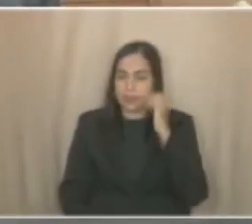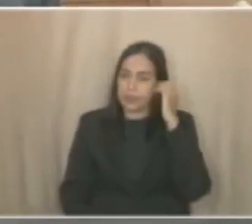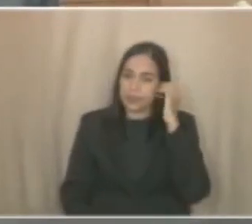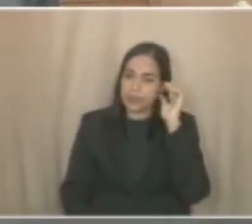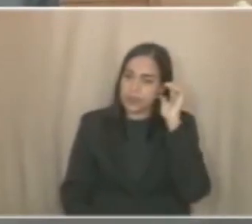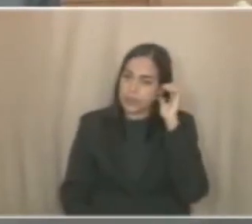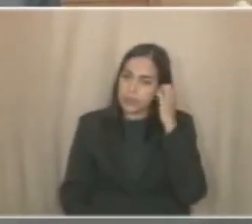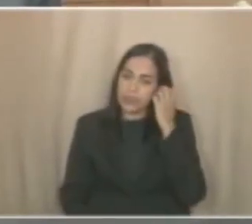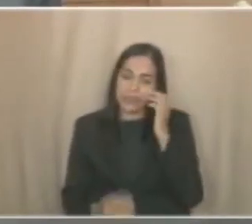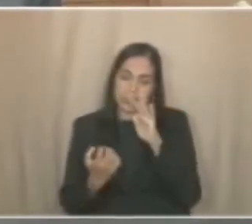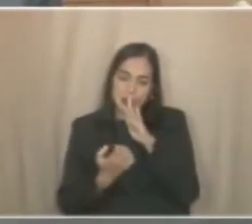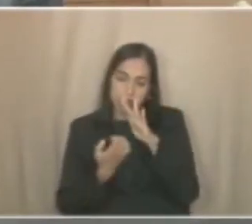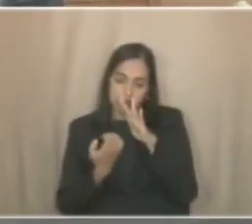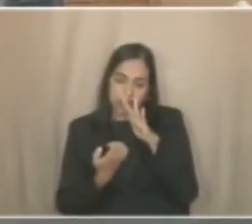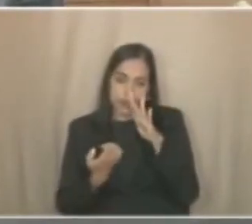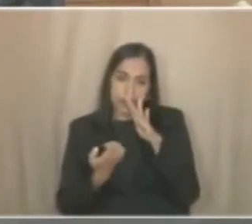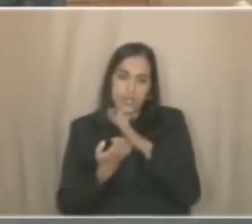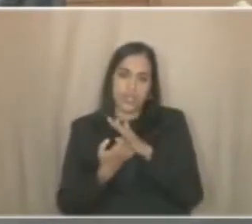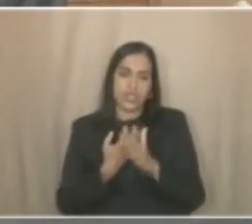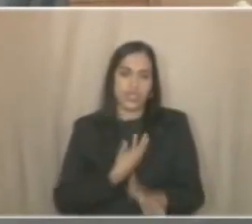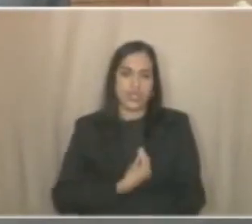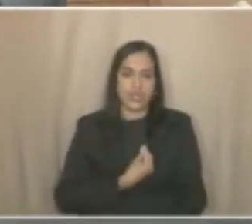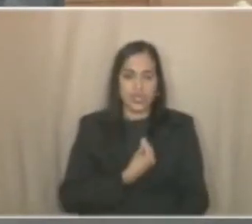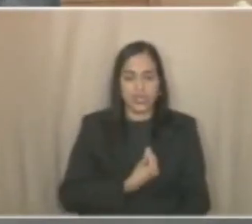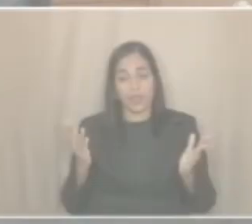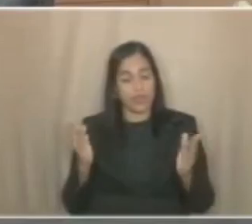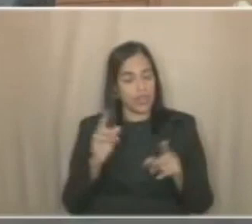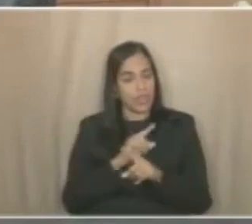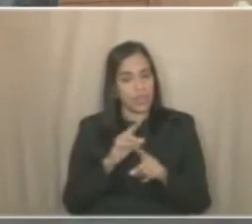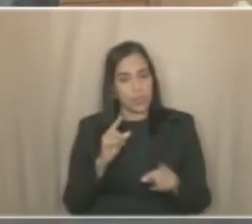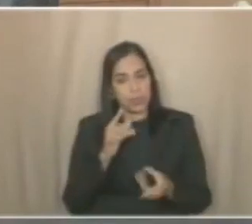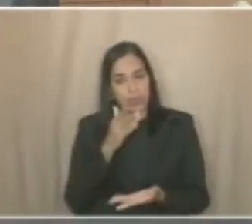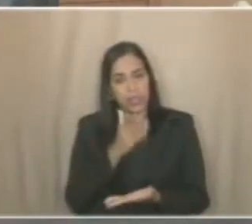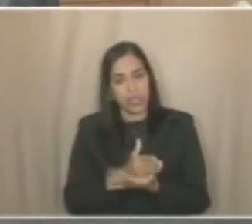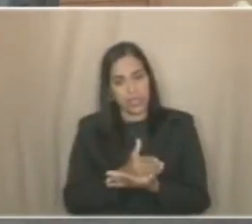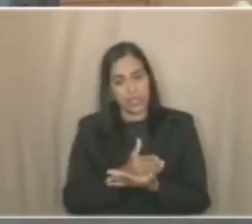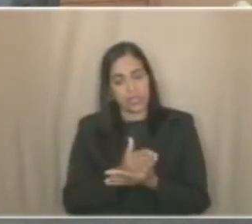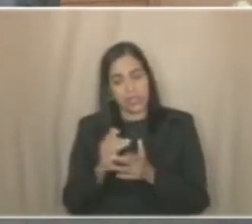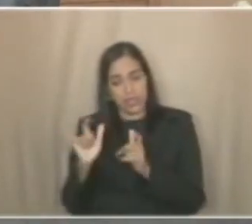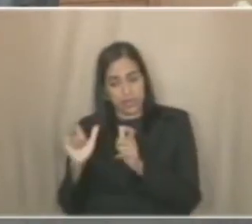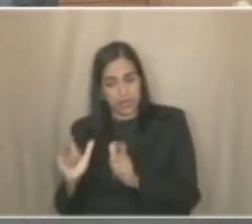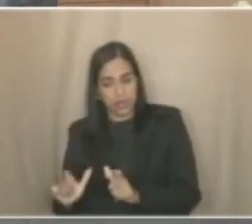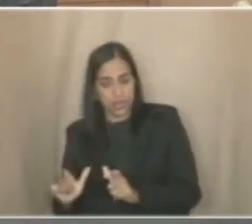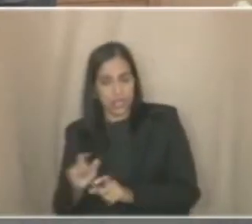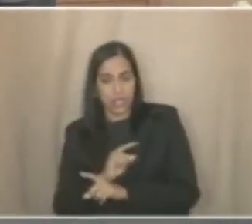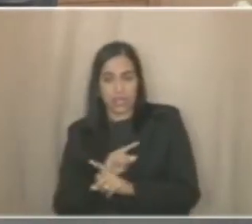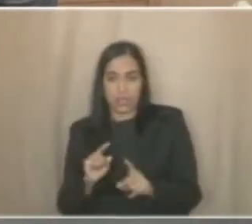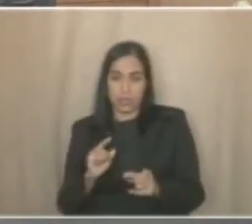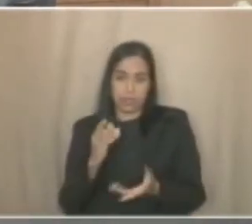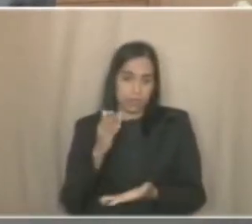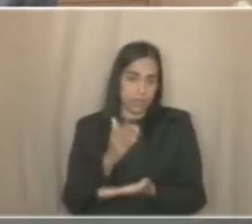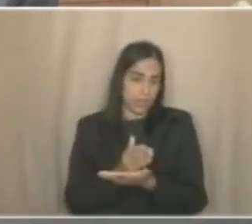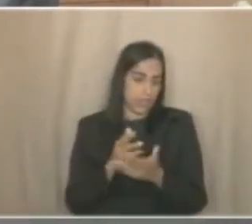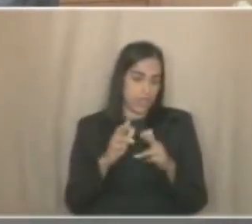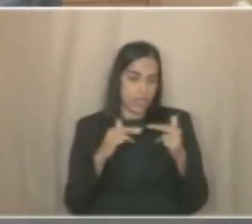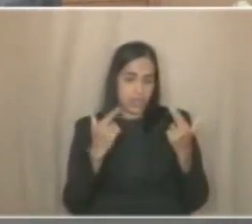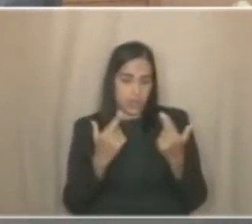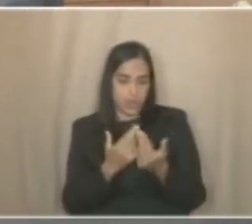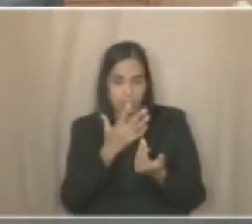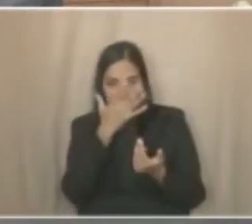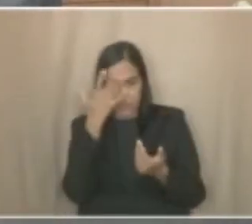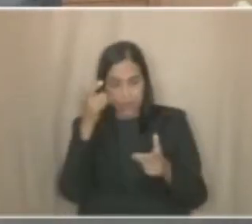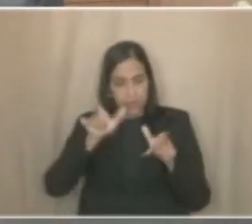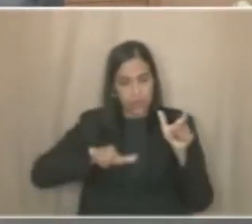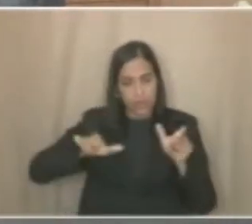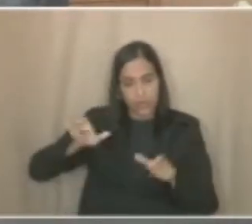condições e de realizar as intervenções necessárias e que aquele lugar e não pare de reunir pessoas levando o